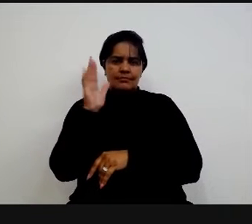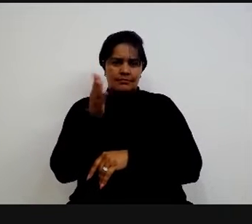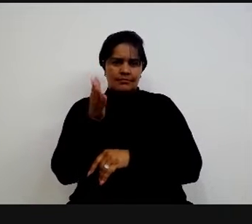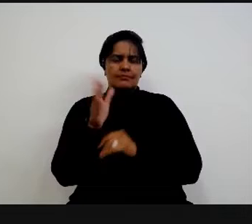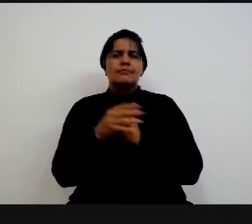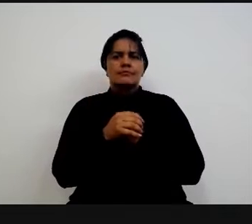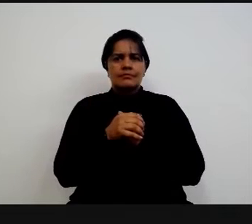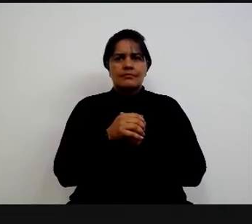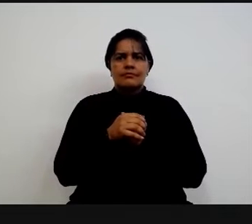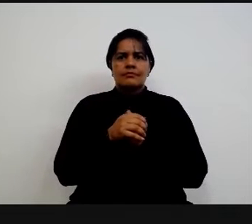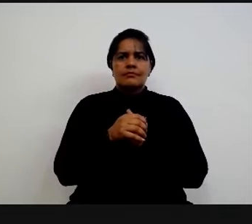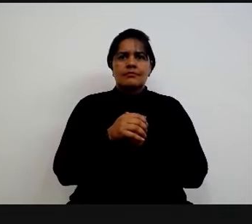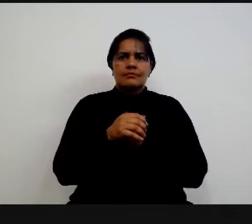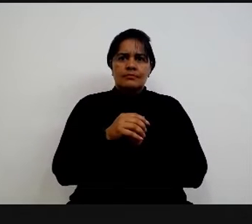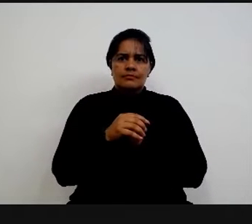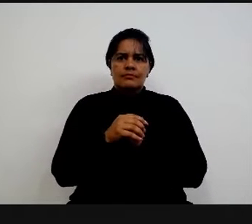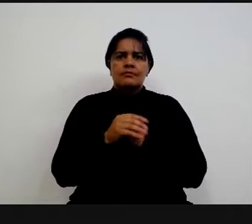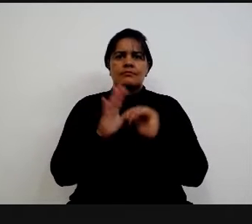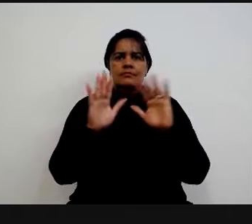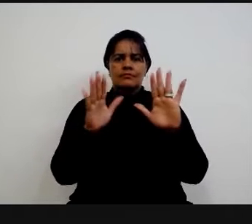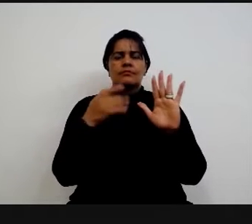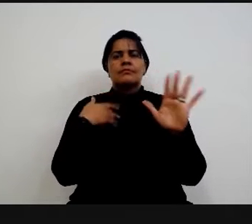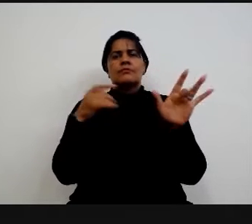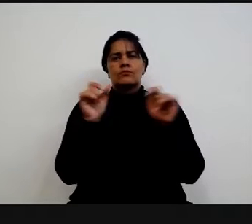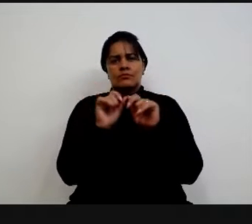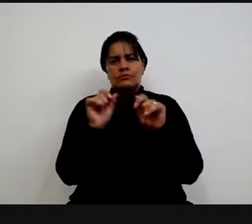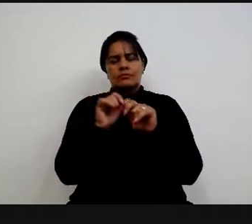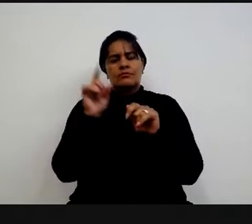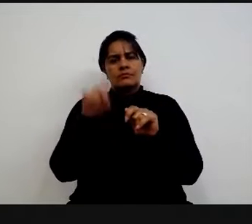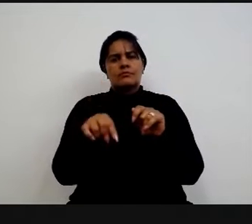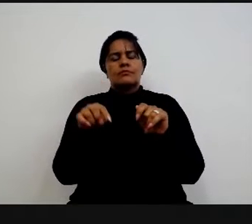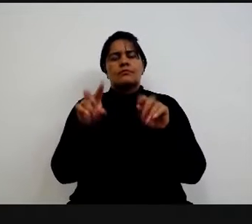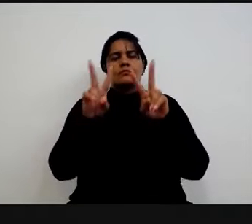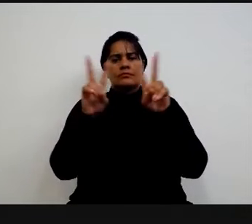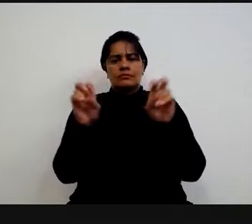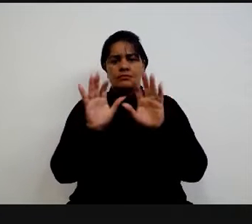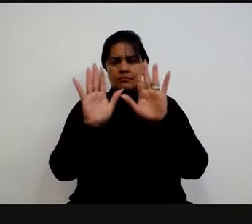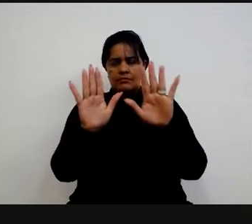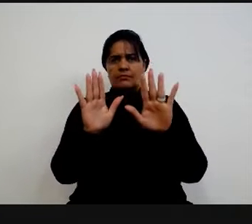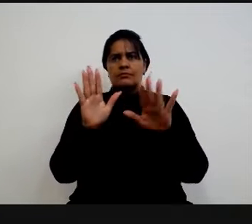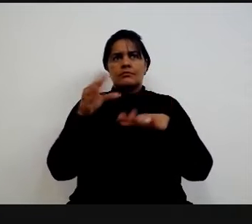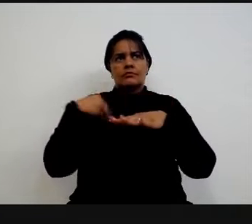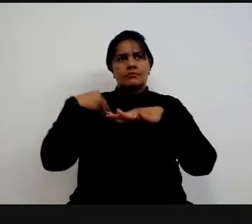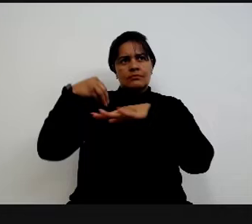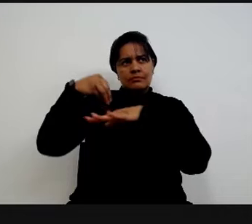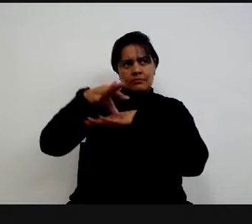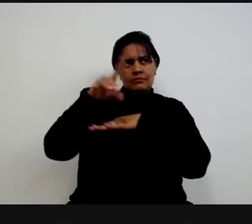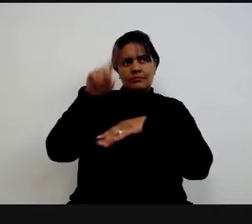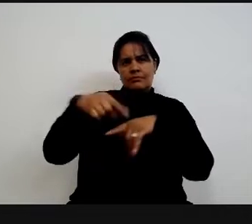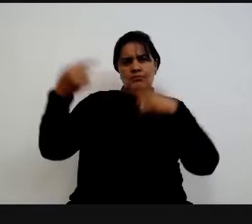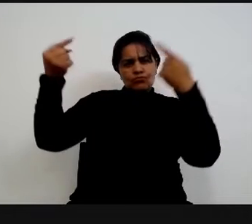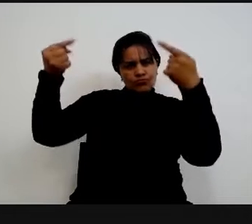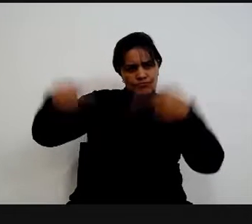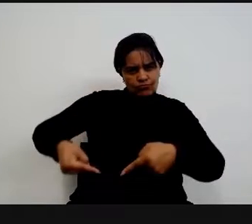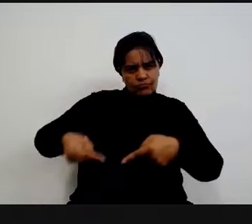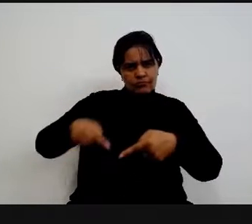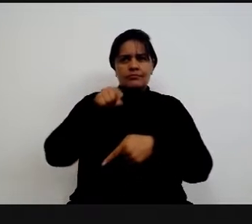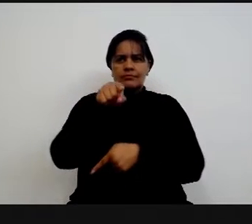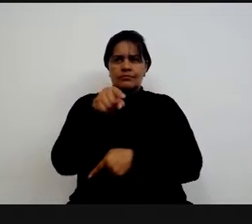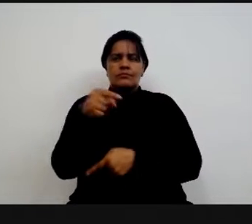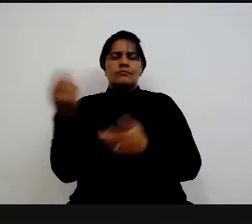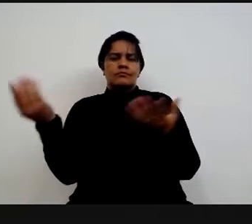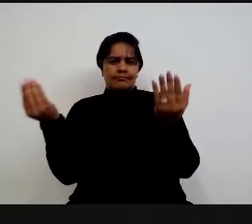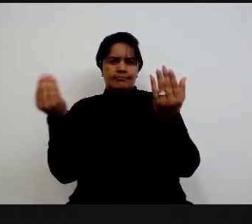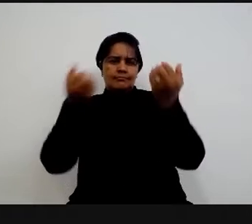Transformação metodologias, à digital. transformação digital. Eu vou fazer uma abordagem um pouco diferente. Primeiro, comentando esses desafios, né, que você nos colocou